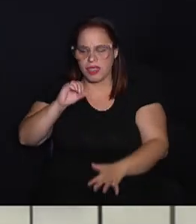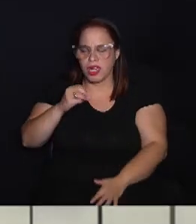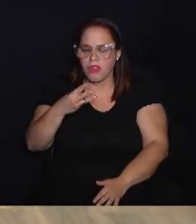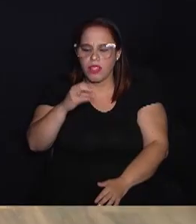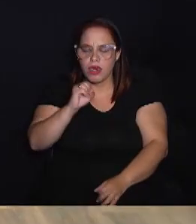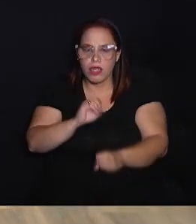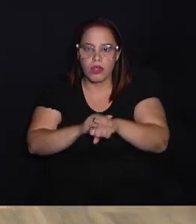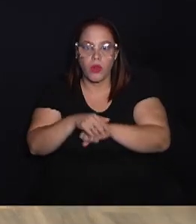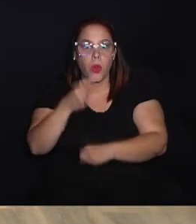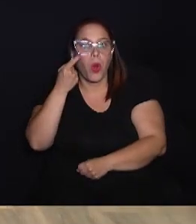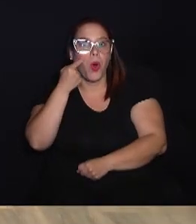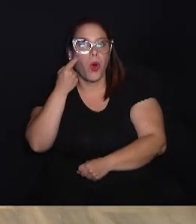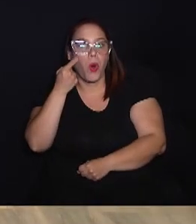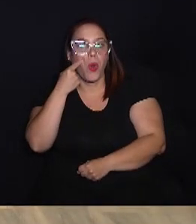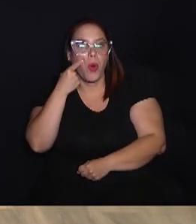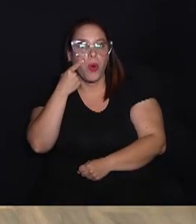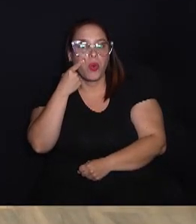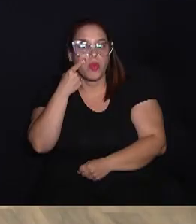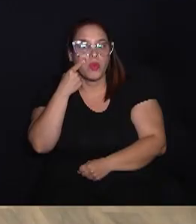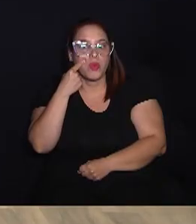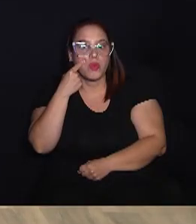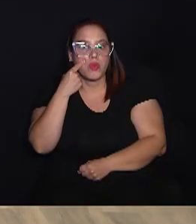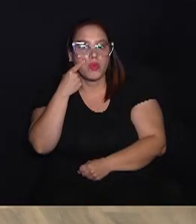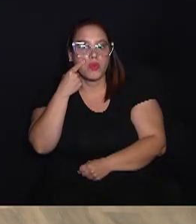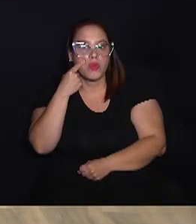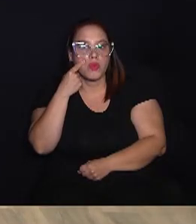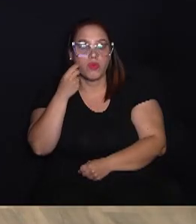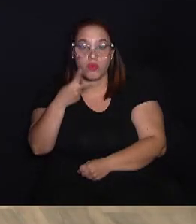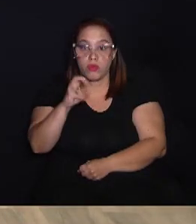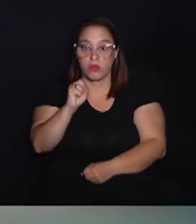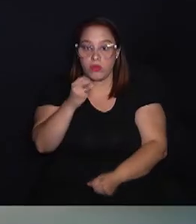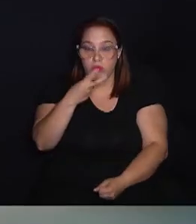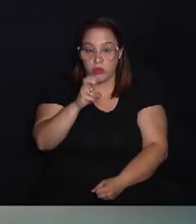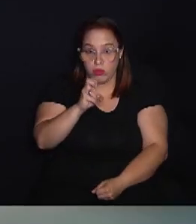A vereadora ainda abordou os desafios do novo mandato